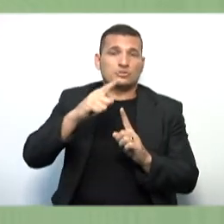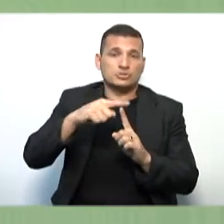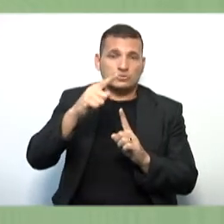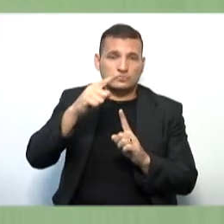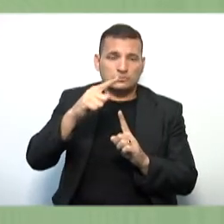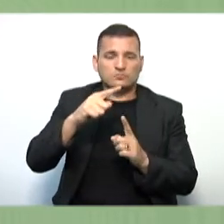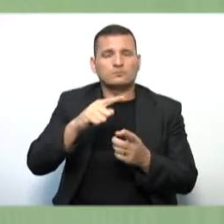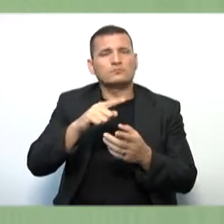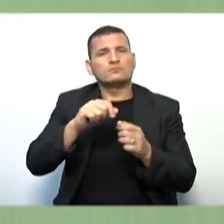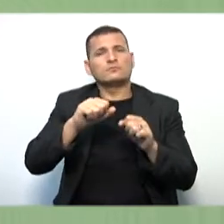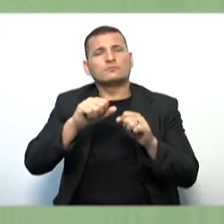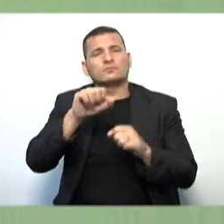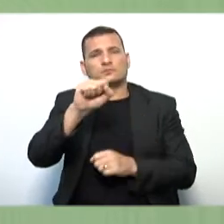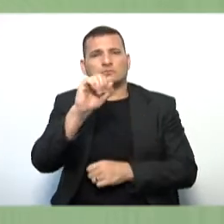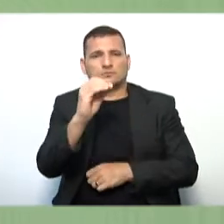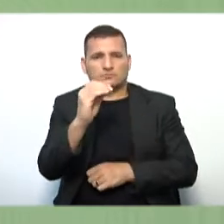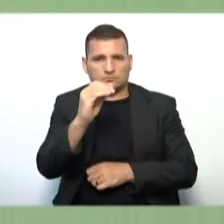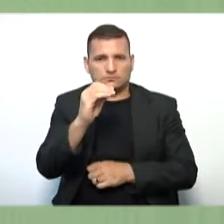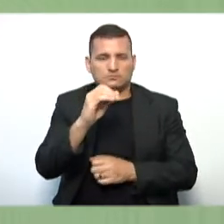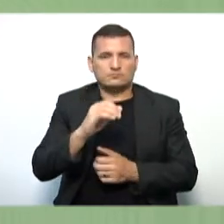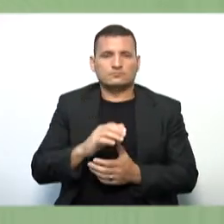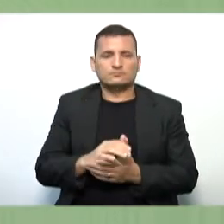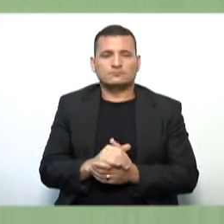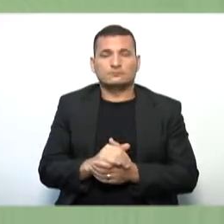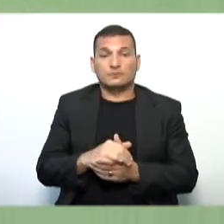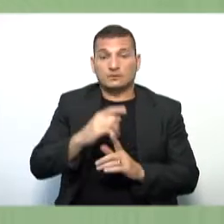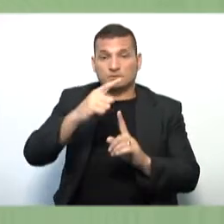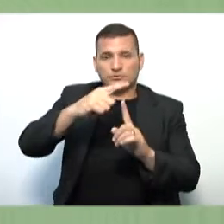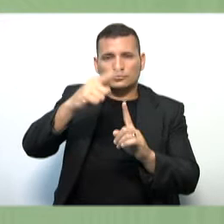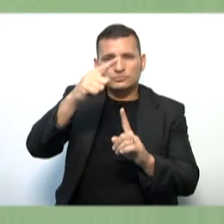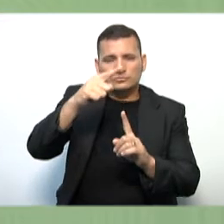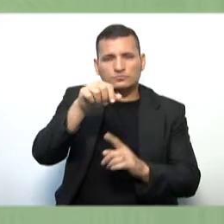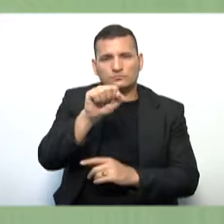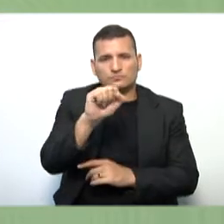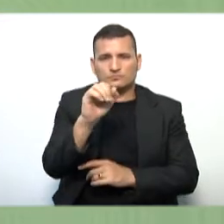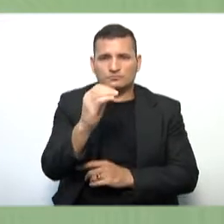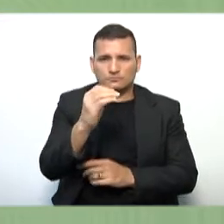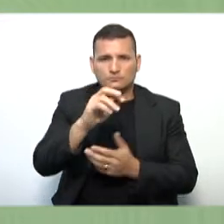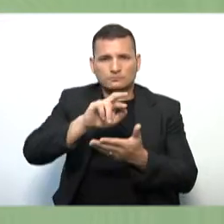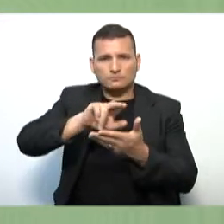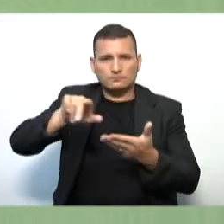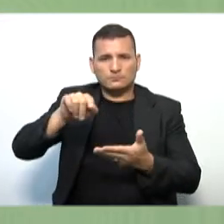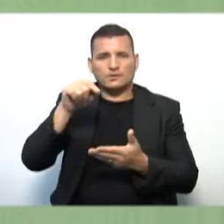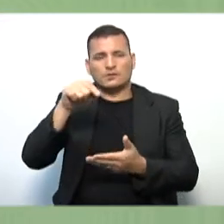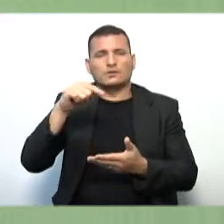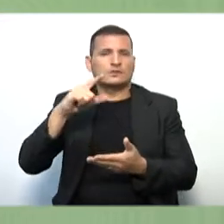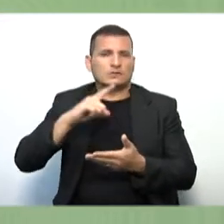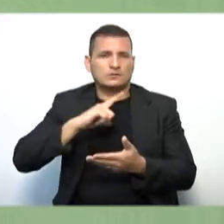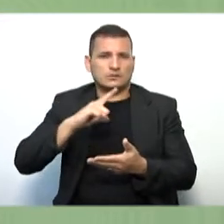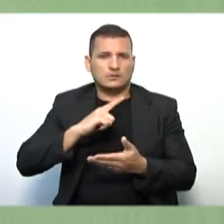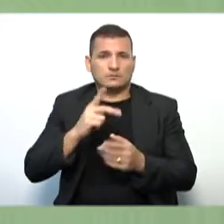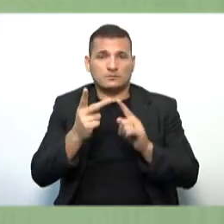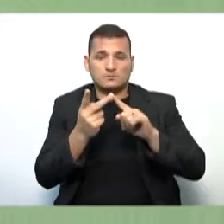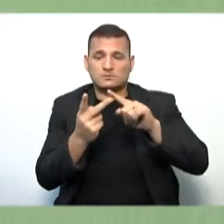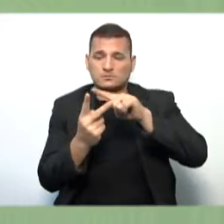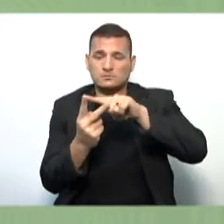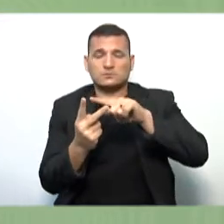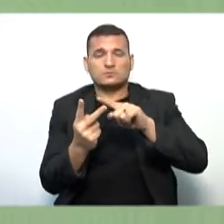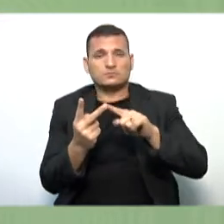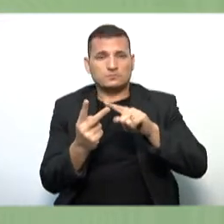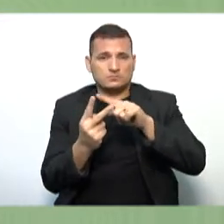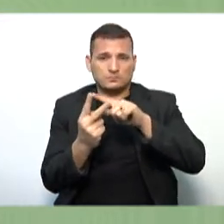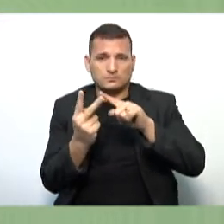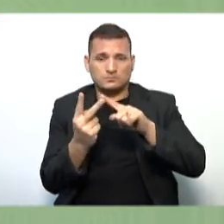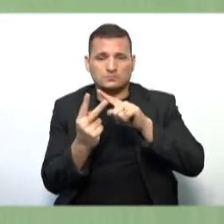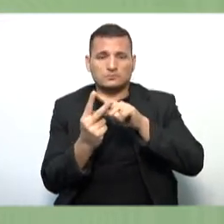operacionais. Os tipos de sistemas operacionais, eles são classificados em duas formas, de